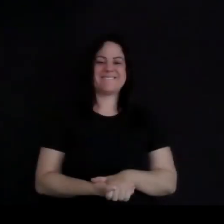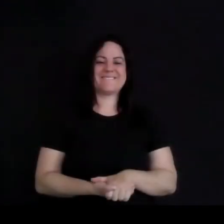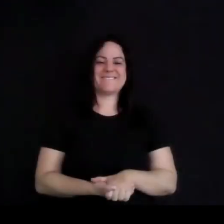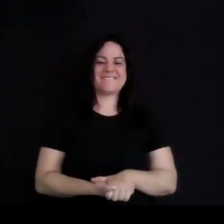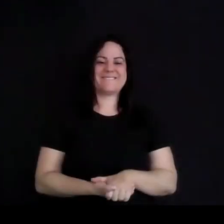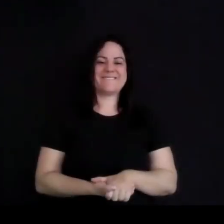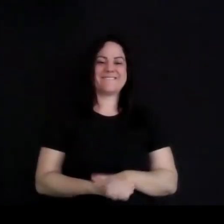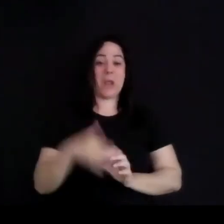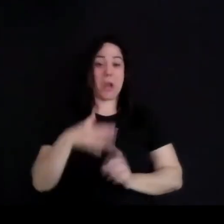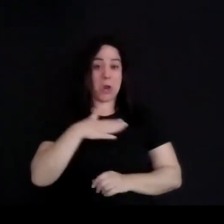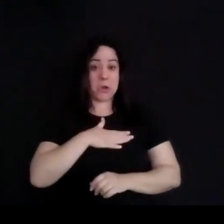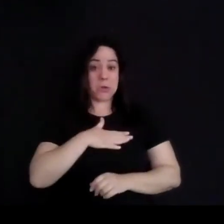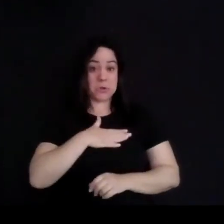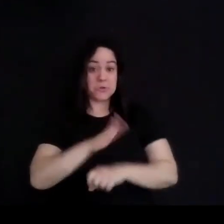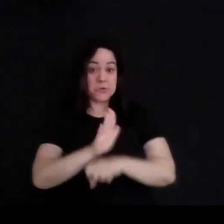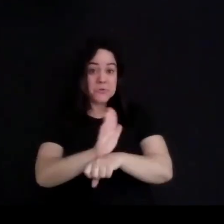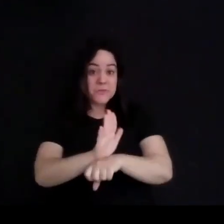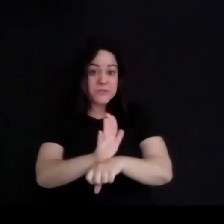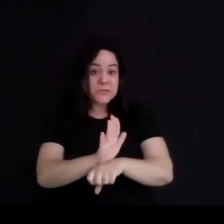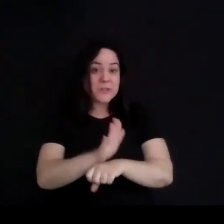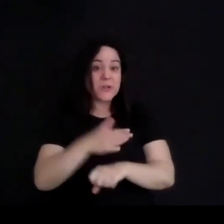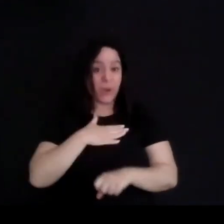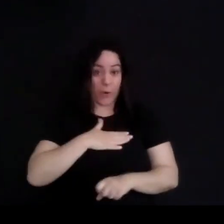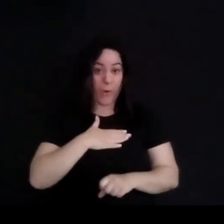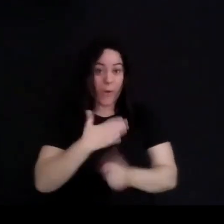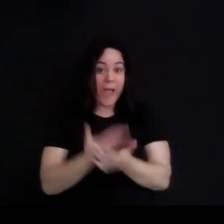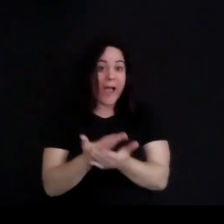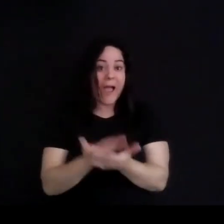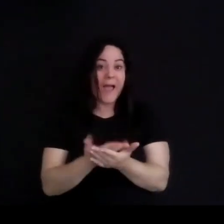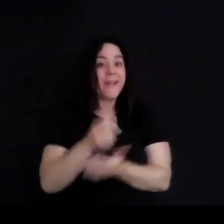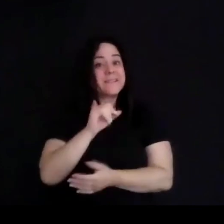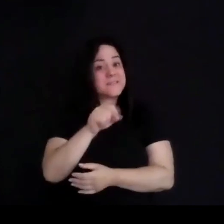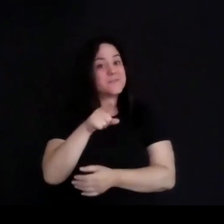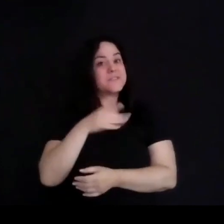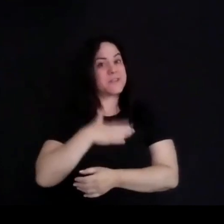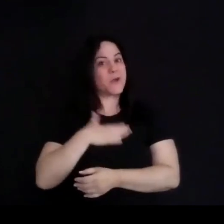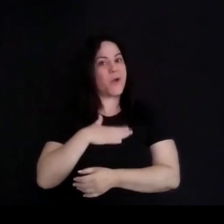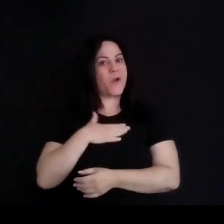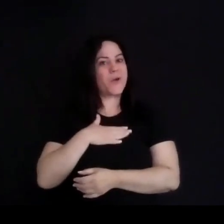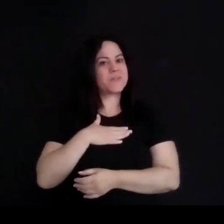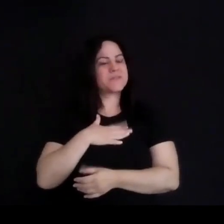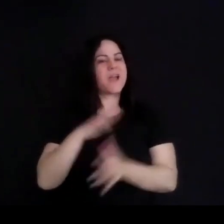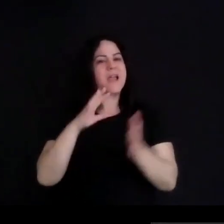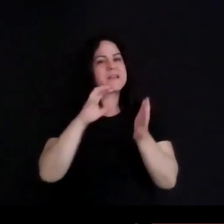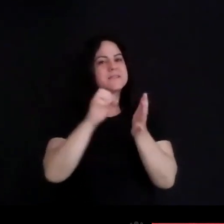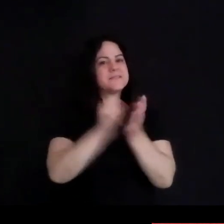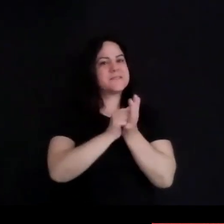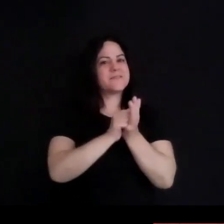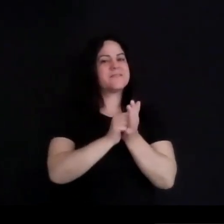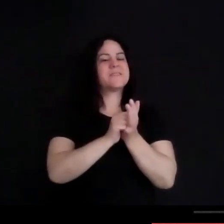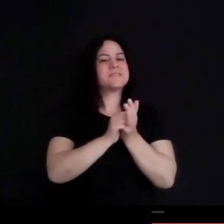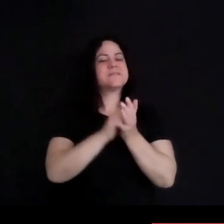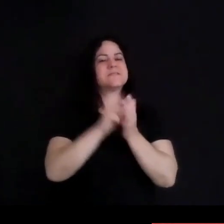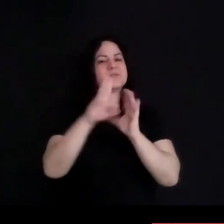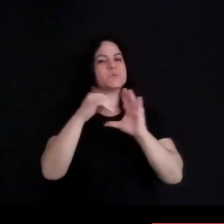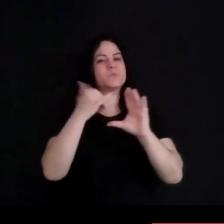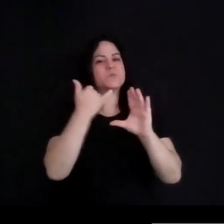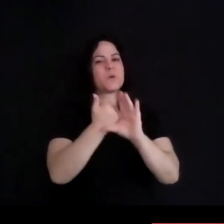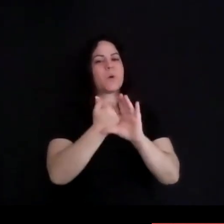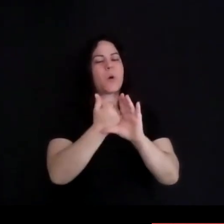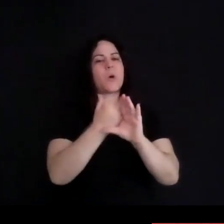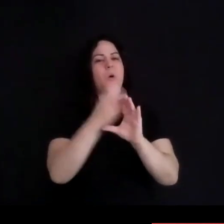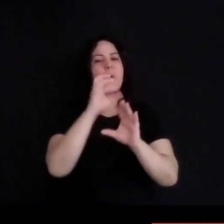Gostou do vídeo? Gostou da aula? Se você gostou, inscreva-se no canal, no canal da Oficina da